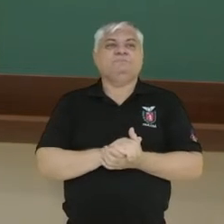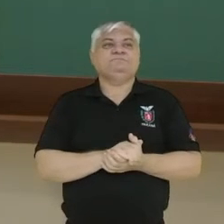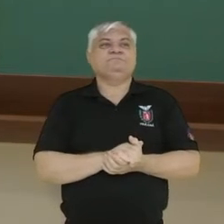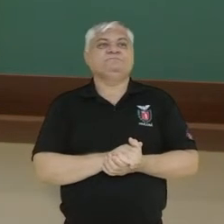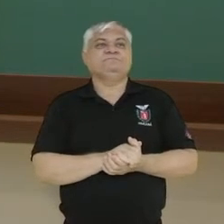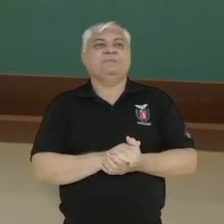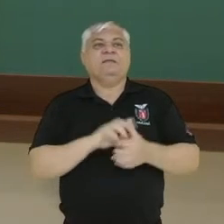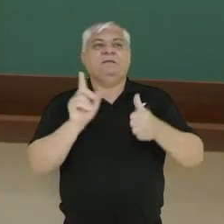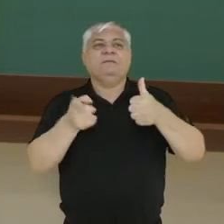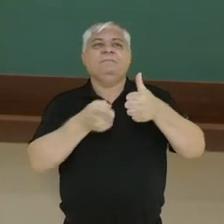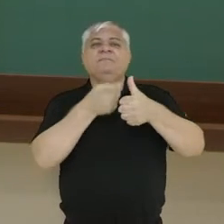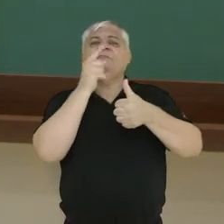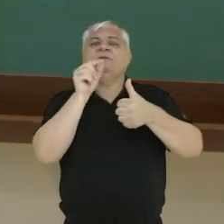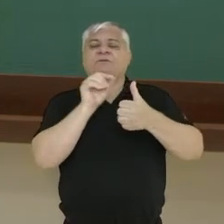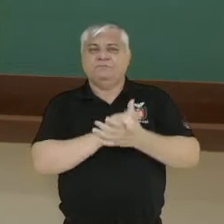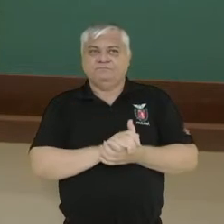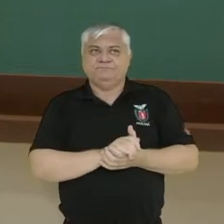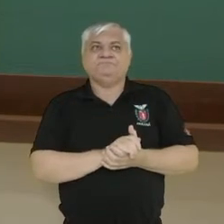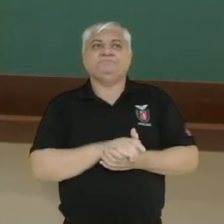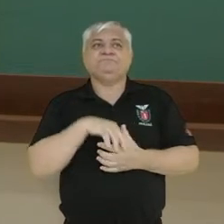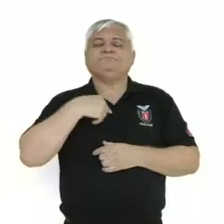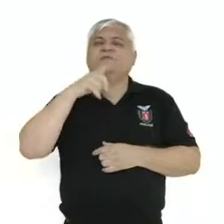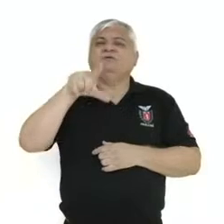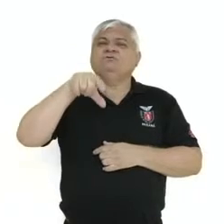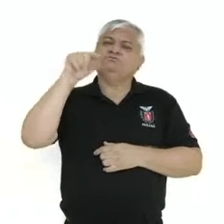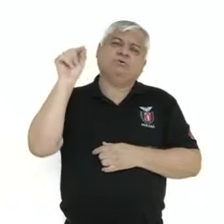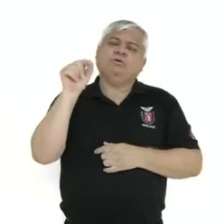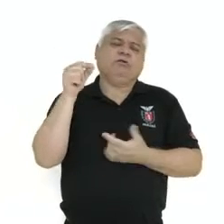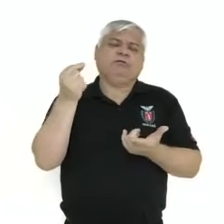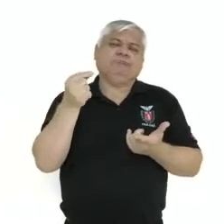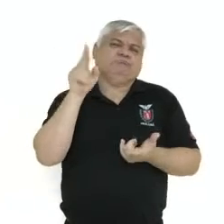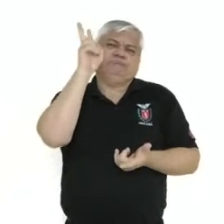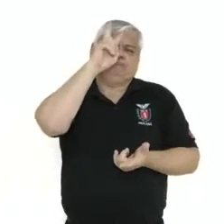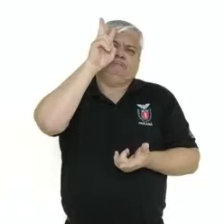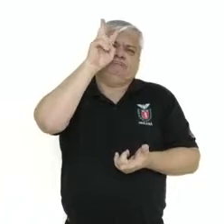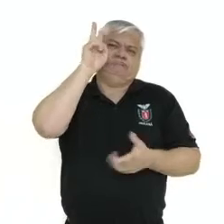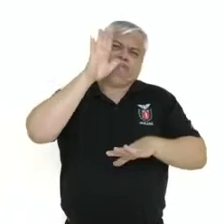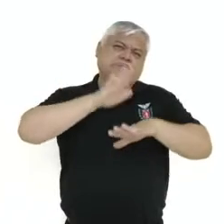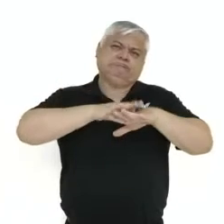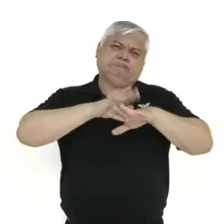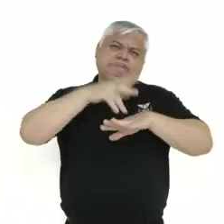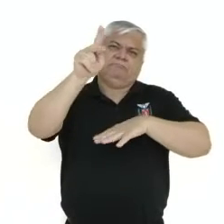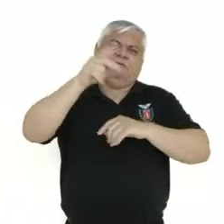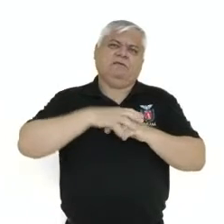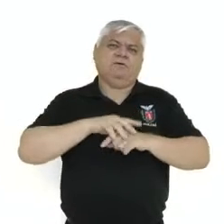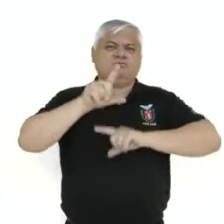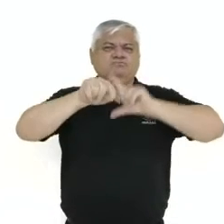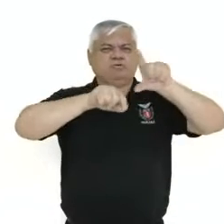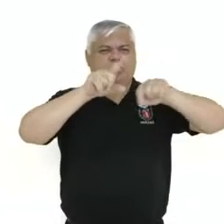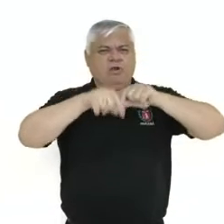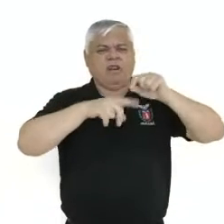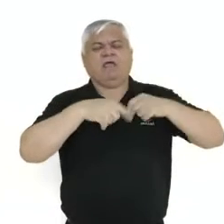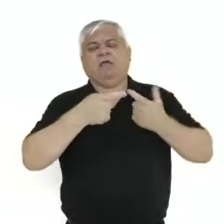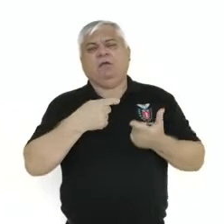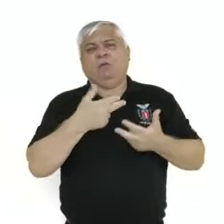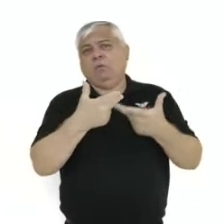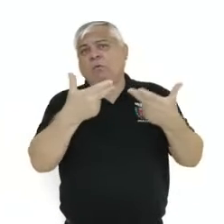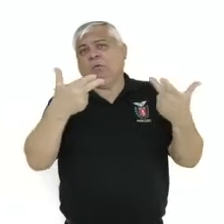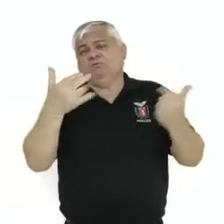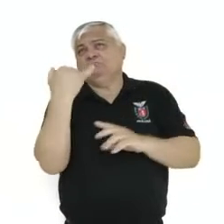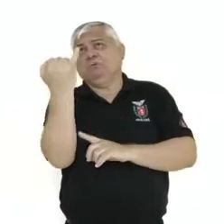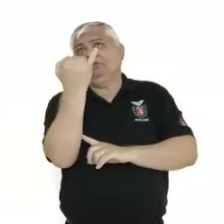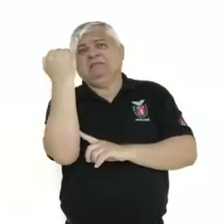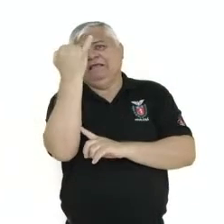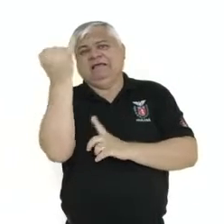causo. Primeiro passo, você vai escolher o causo que irá contar. Pode selecionar trechos marcantes desse causo